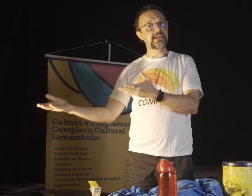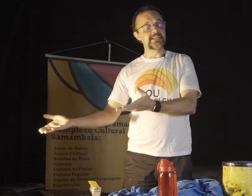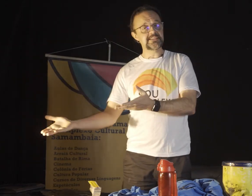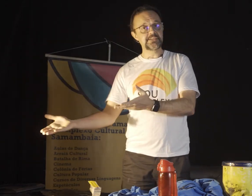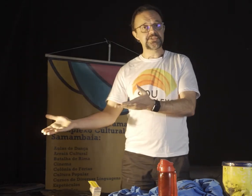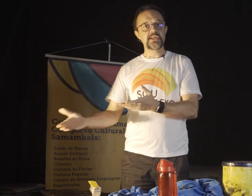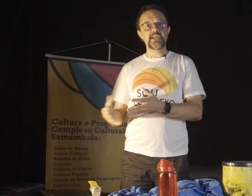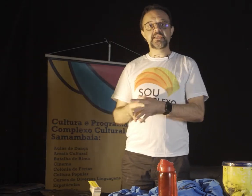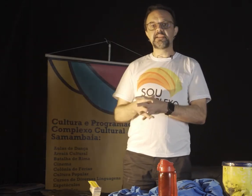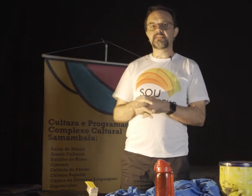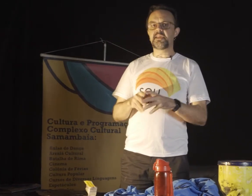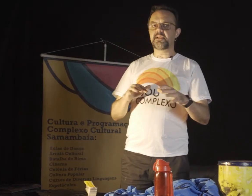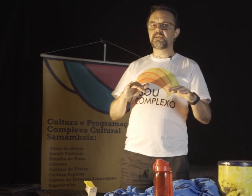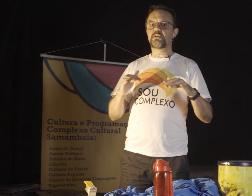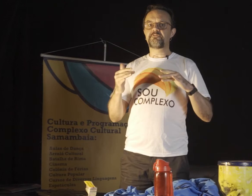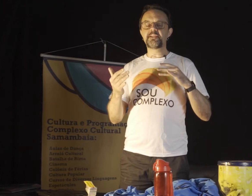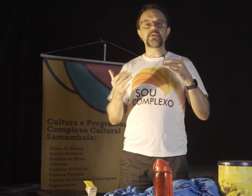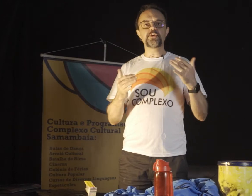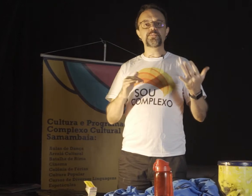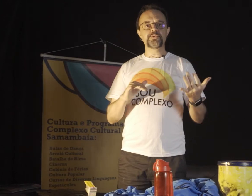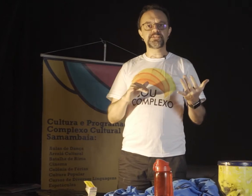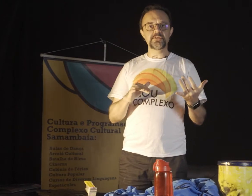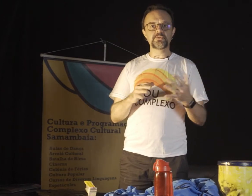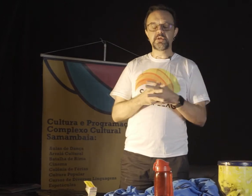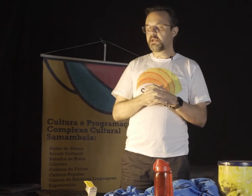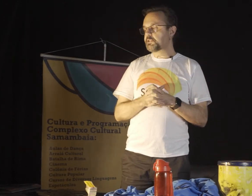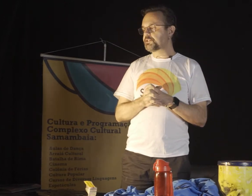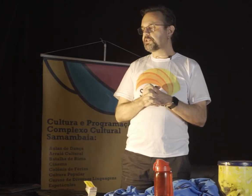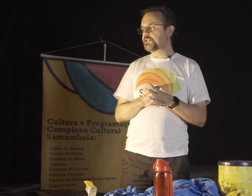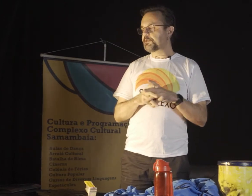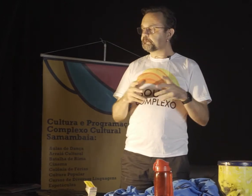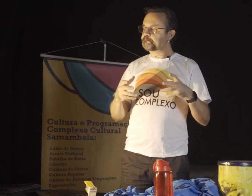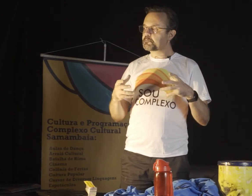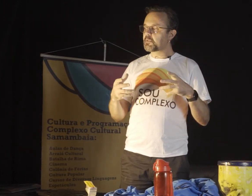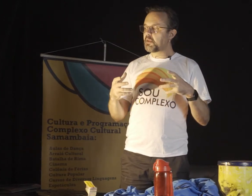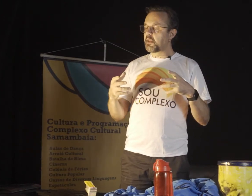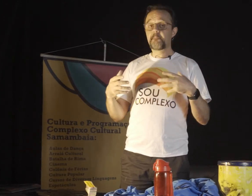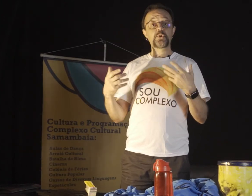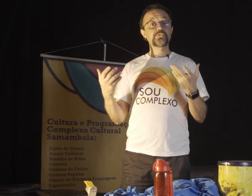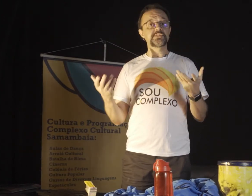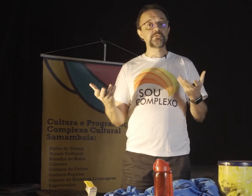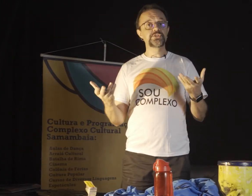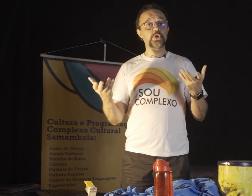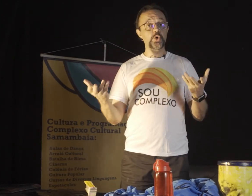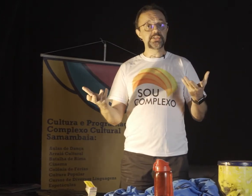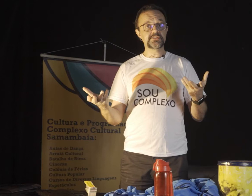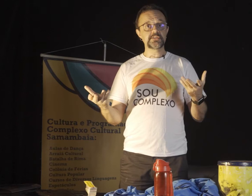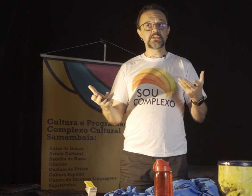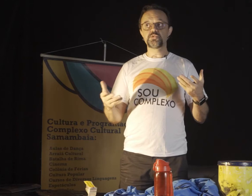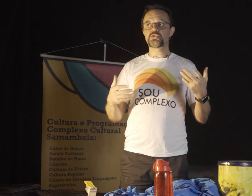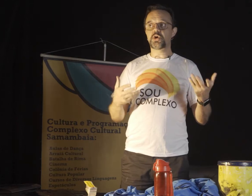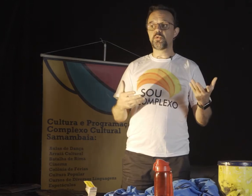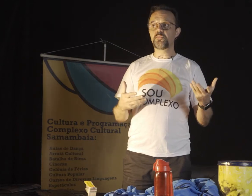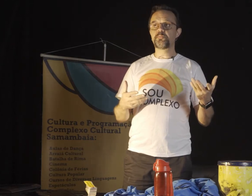lâmpada incandescente, que ele tem ali 98% de reprodução de